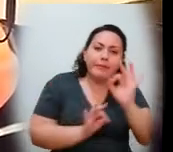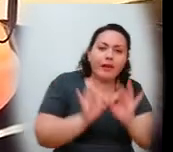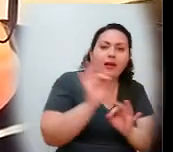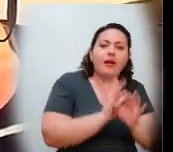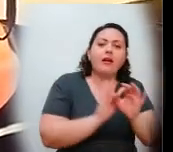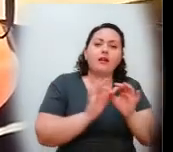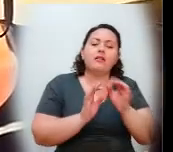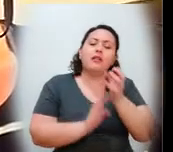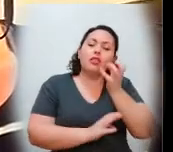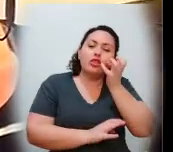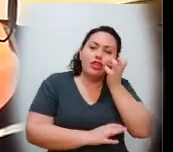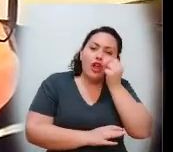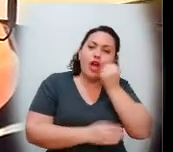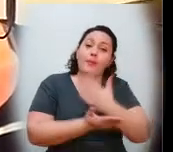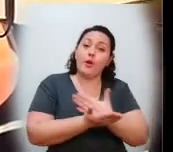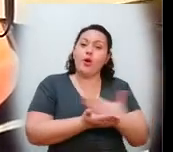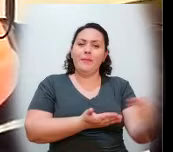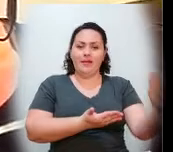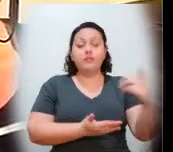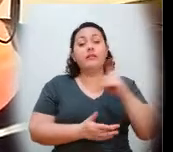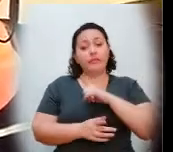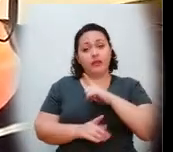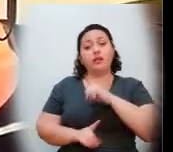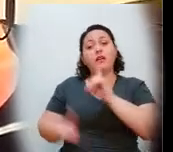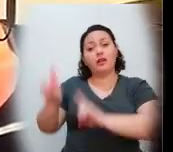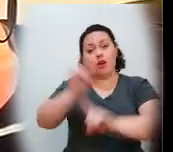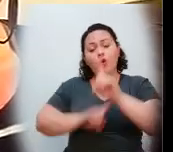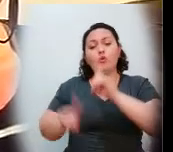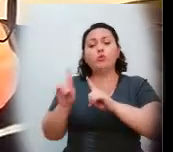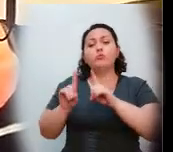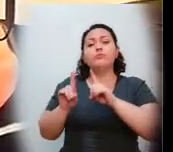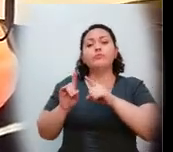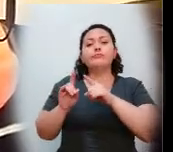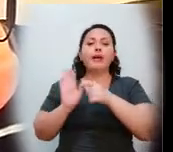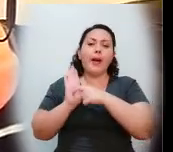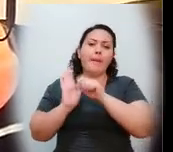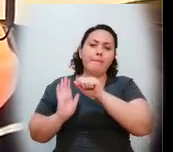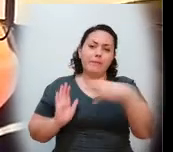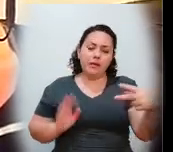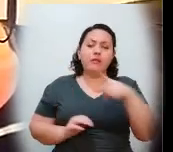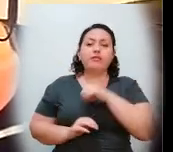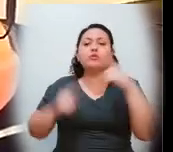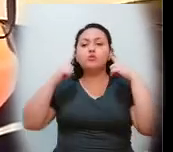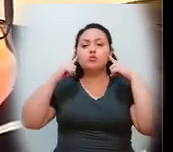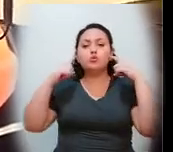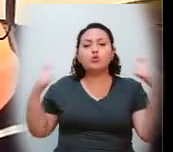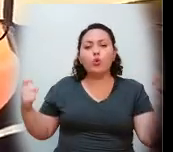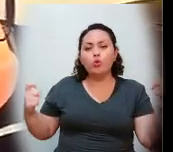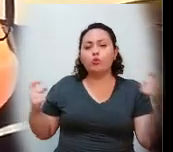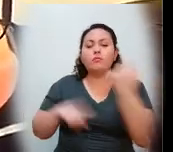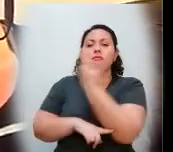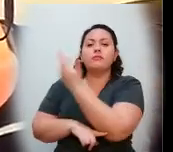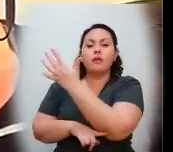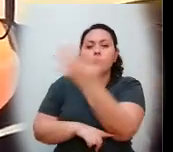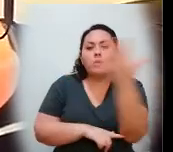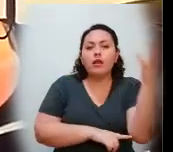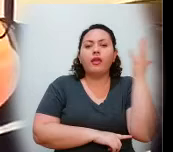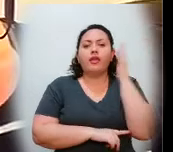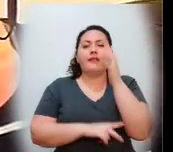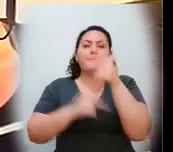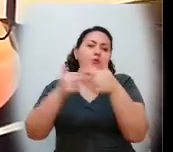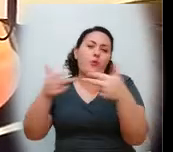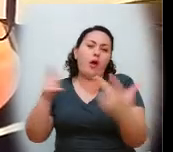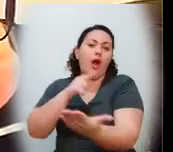esse processo de adormecer. Tem aí também alguns que têm os sons da natureza, alguns sons, algumas